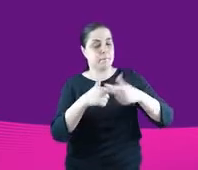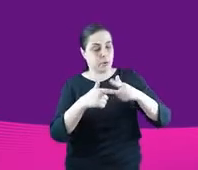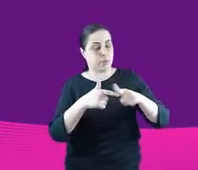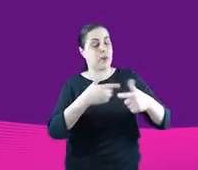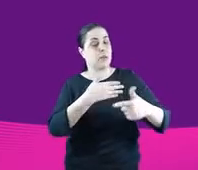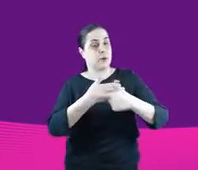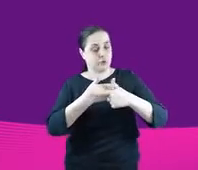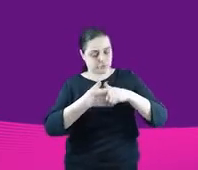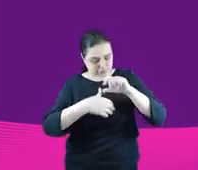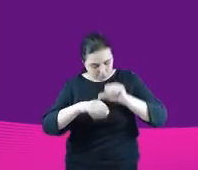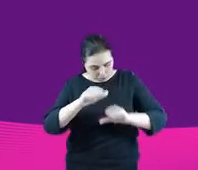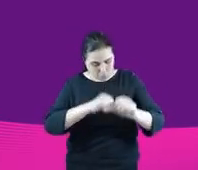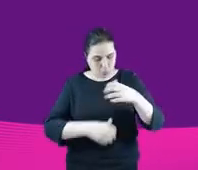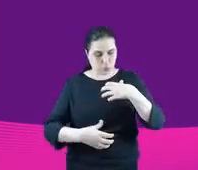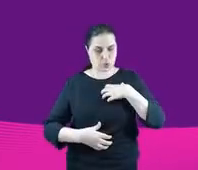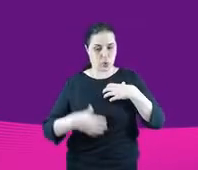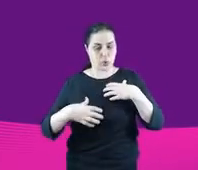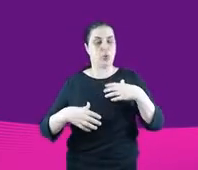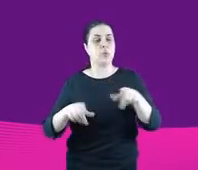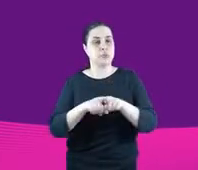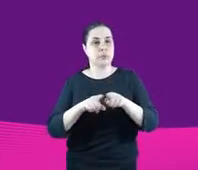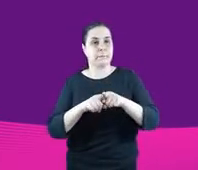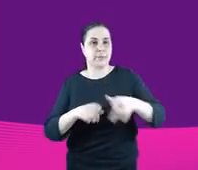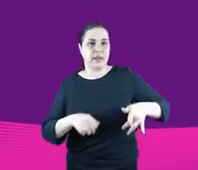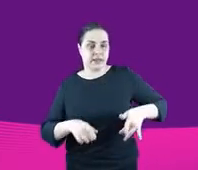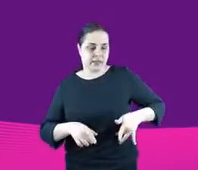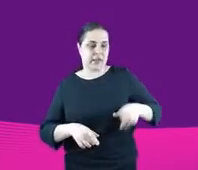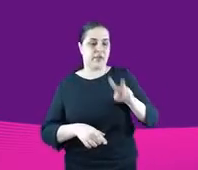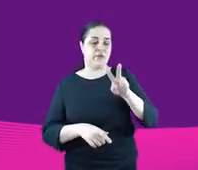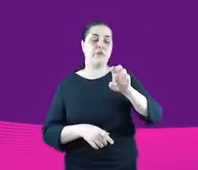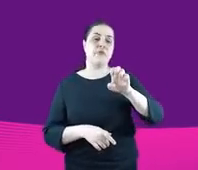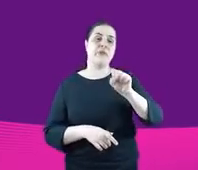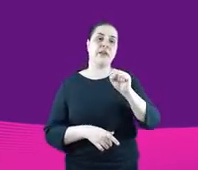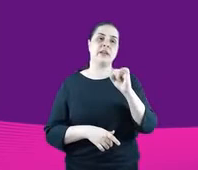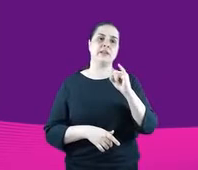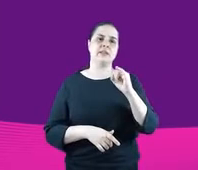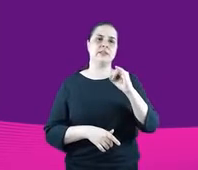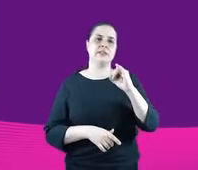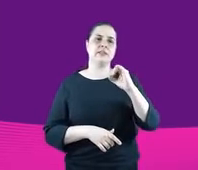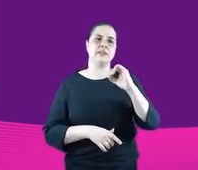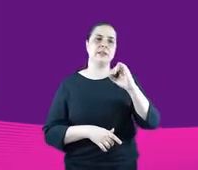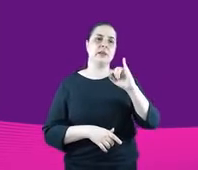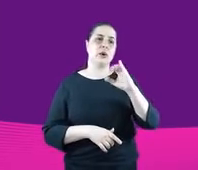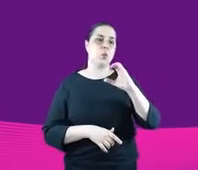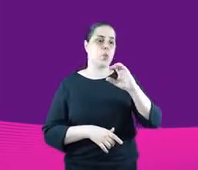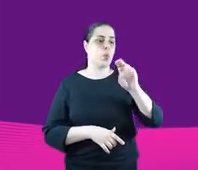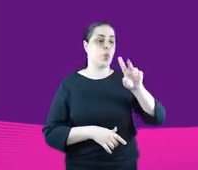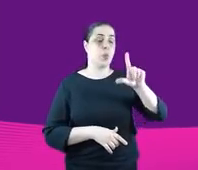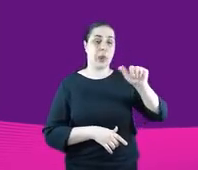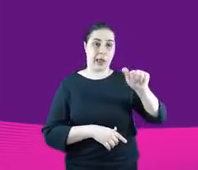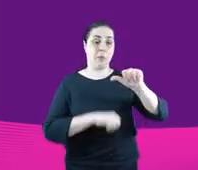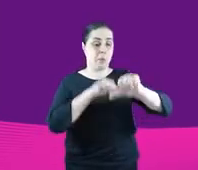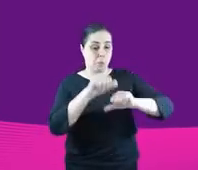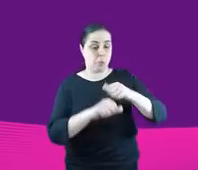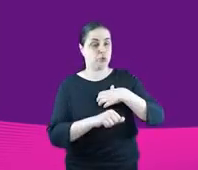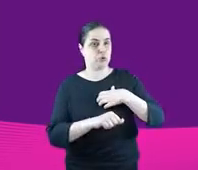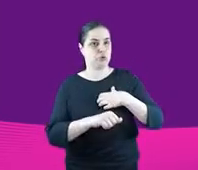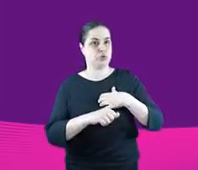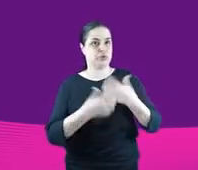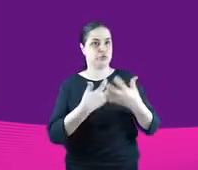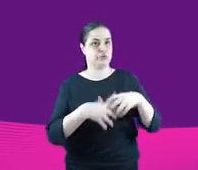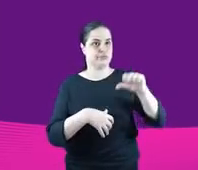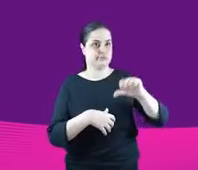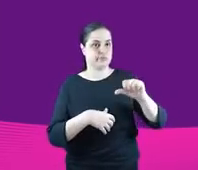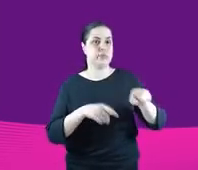anamnese e o exame físico é recomendado que seja feito de 3 a 6 meses nos primeiros 3 anos, 6 a 12 meses